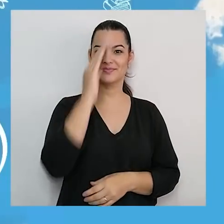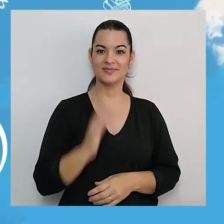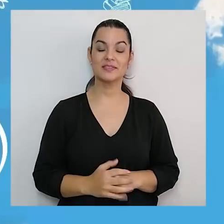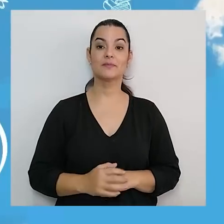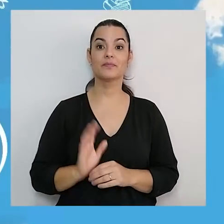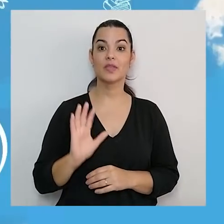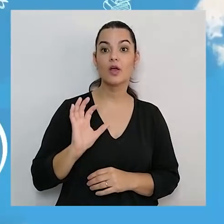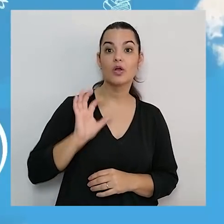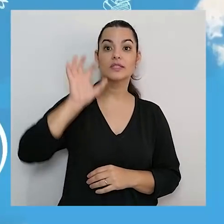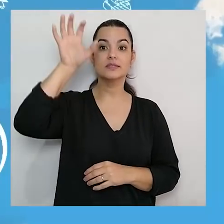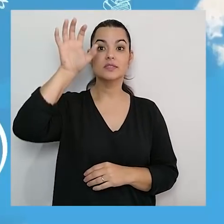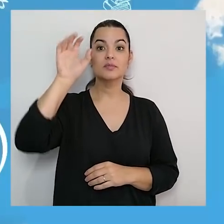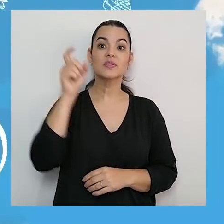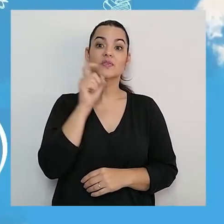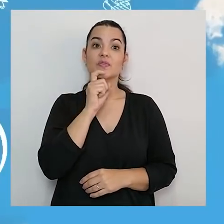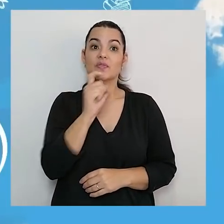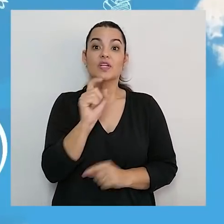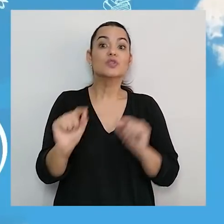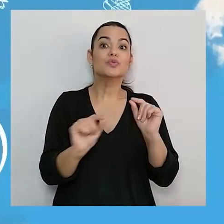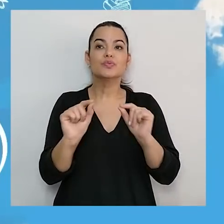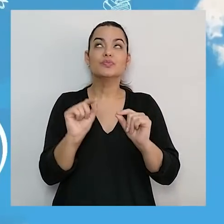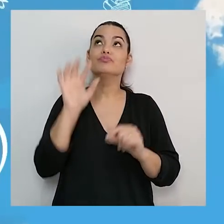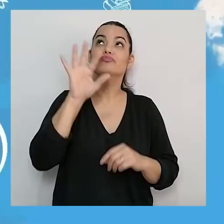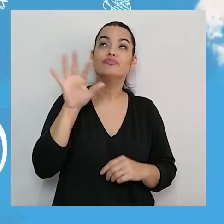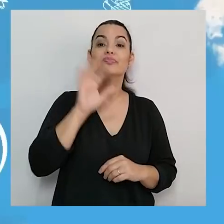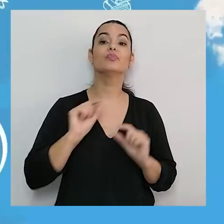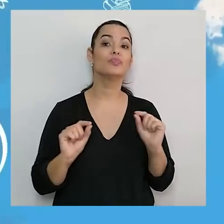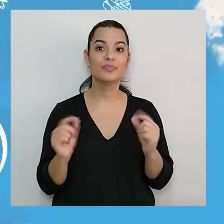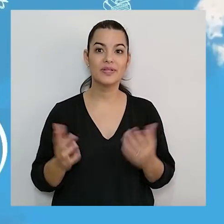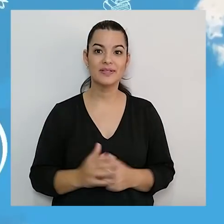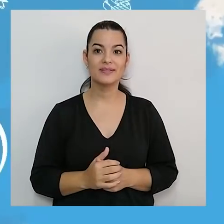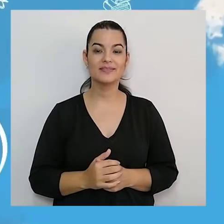em cima, em verde, quem lembra?